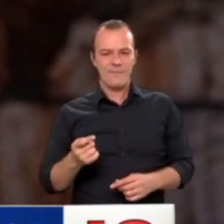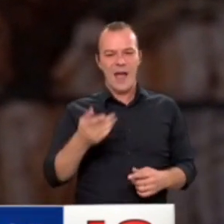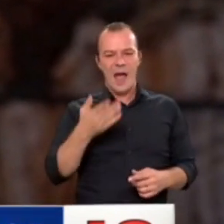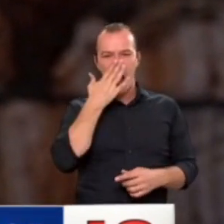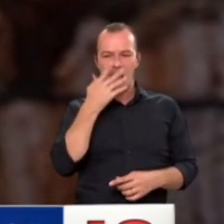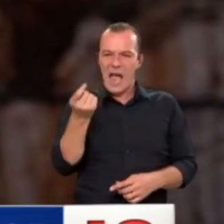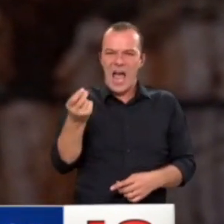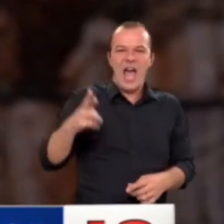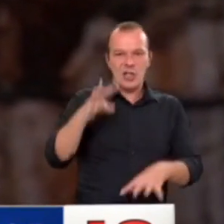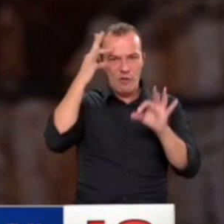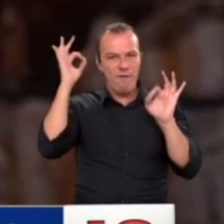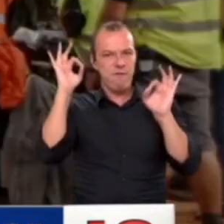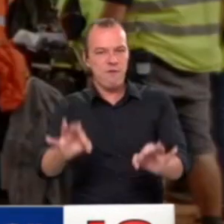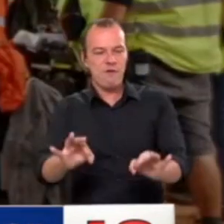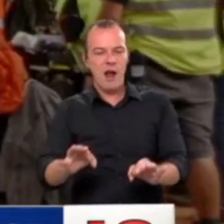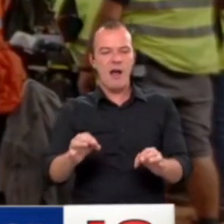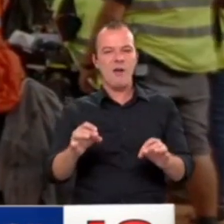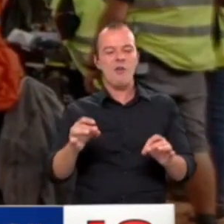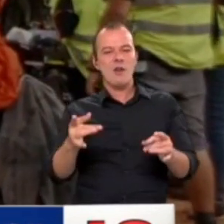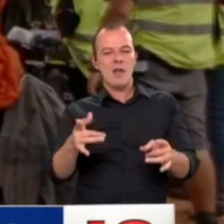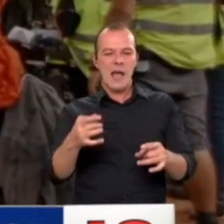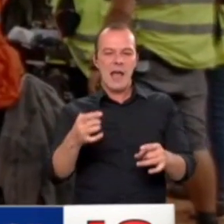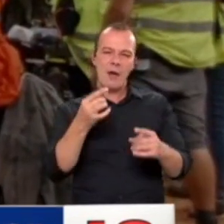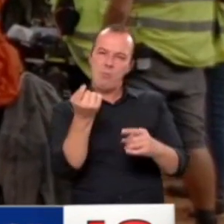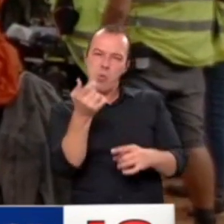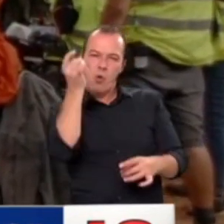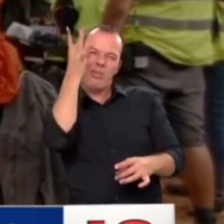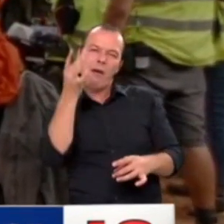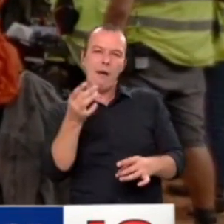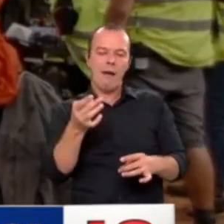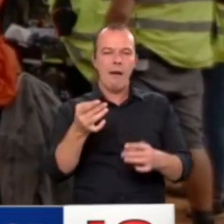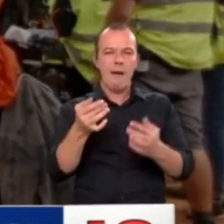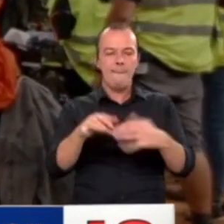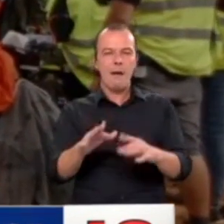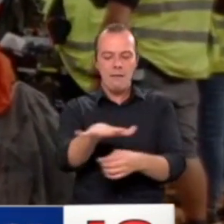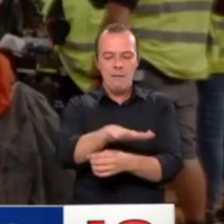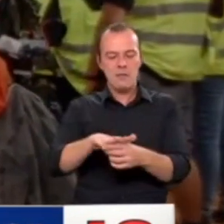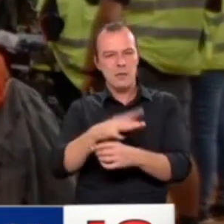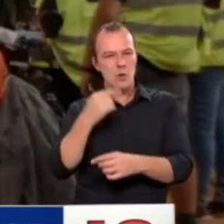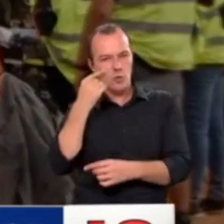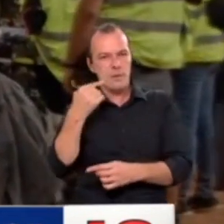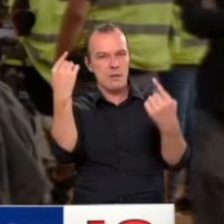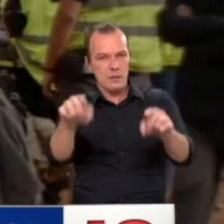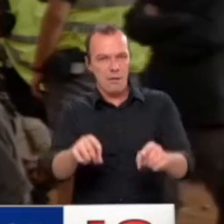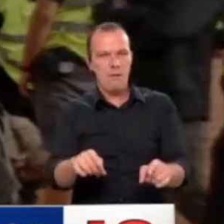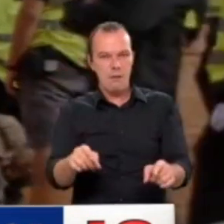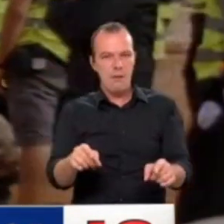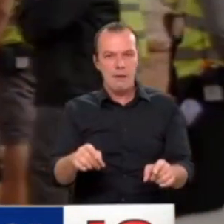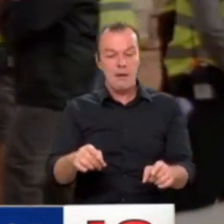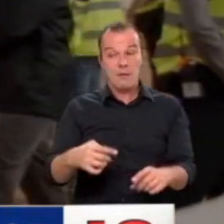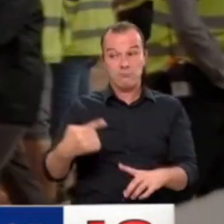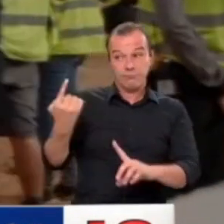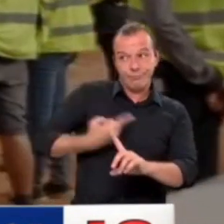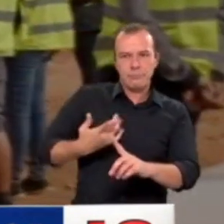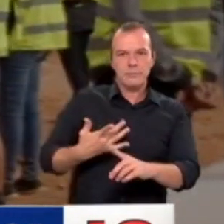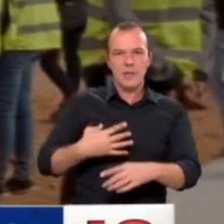ex-forcado, é um pouco Maria Alva, mas é sobretudo um homem que está numa circunstância muito especial, o que o obriga